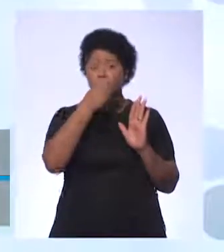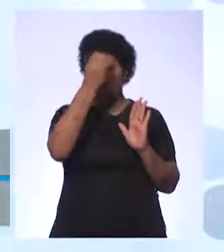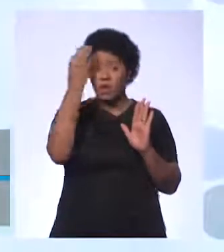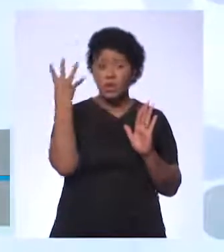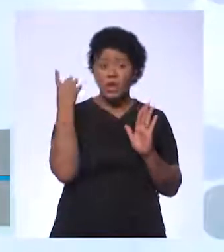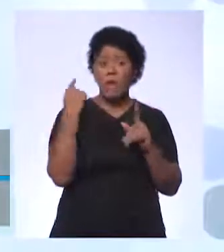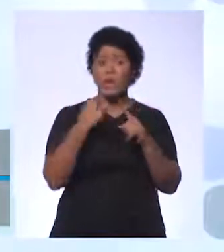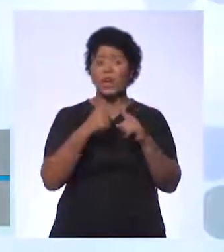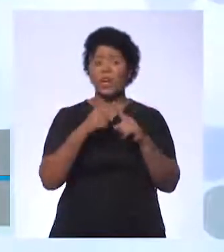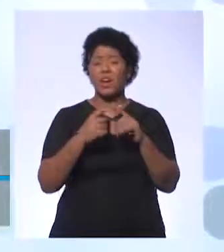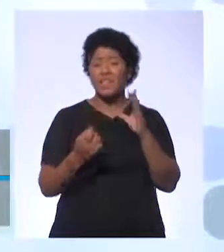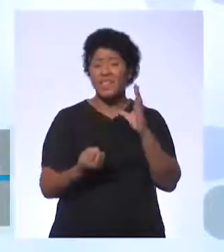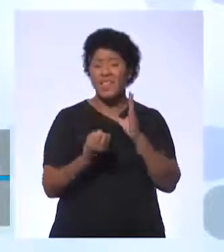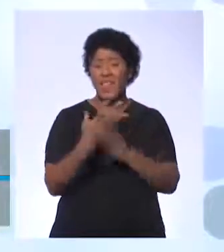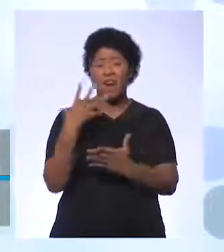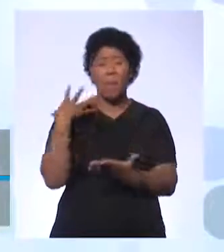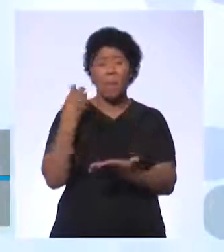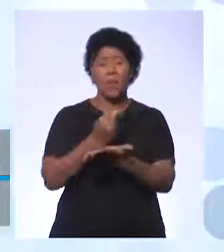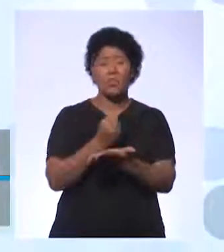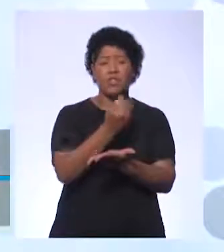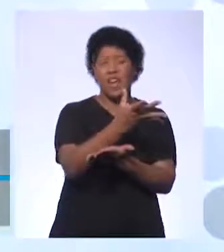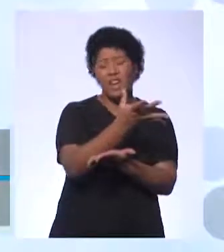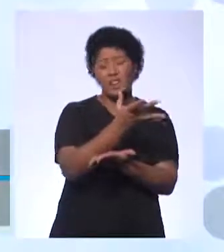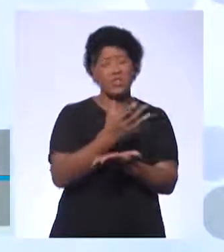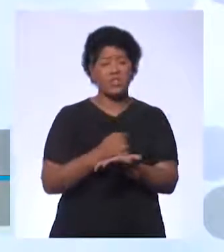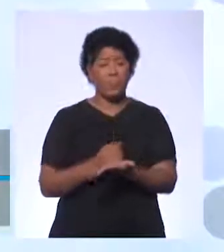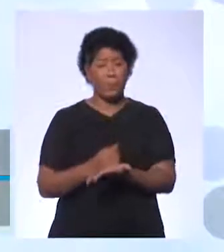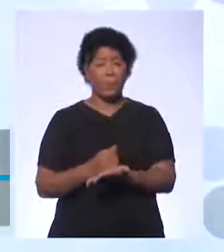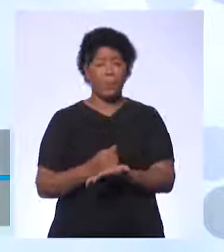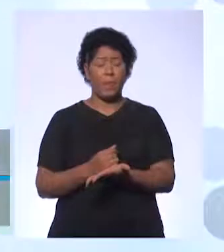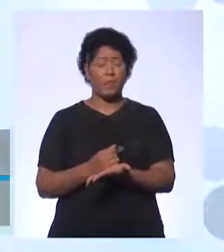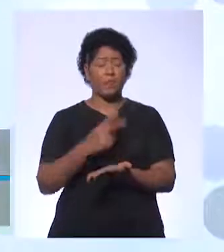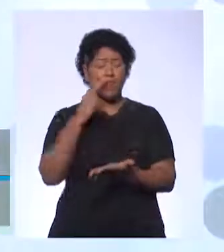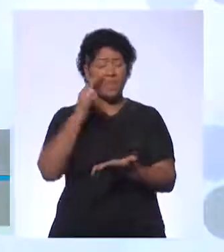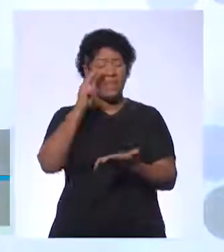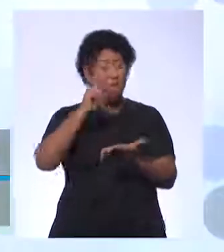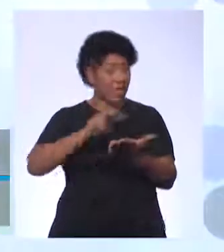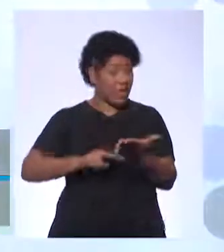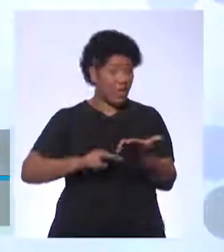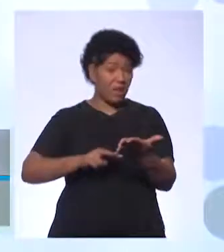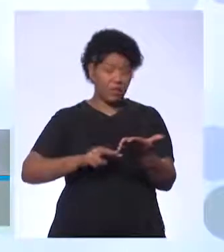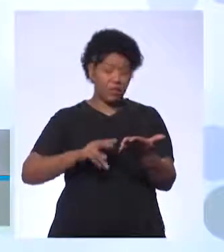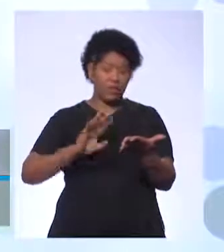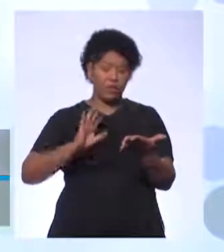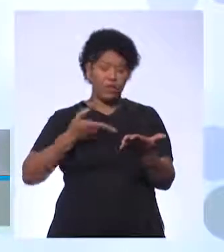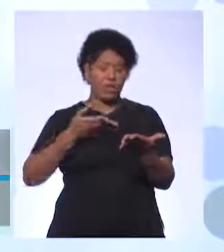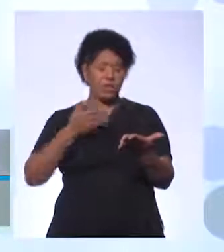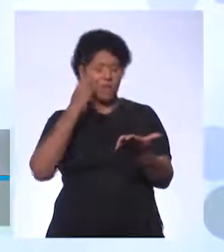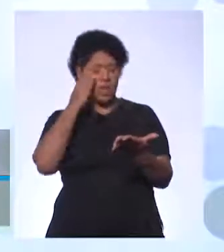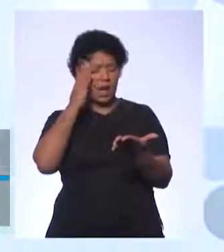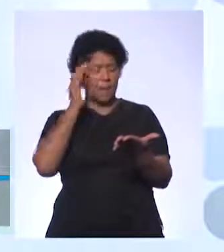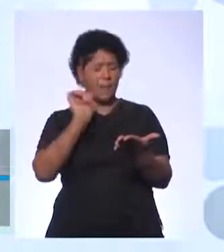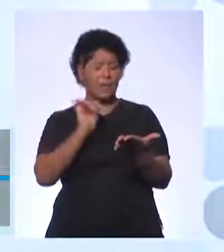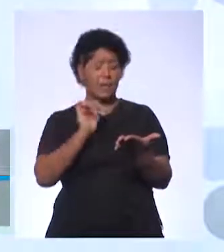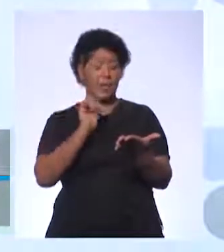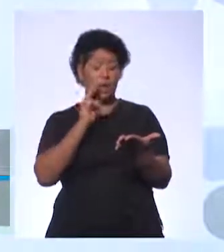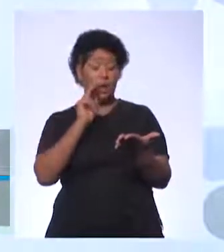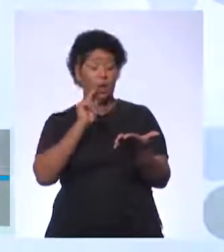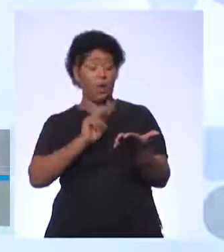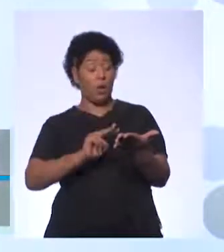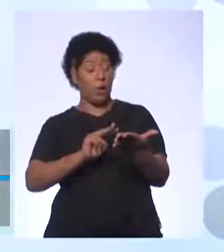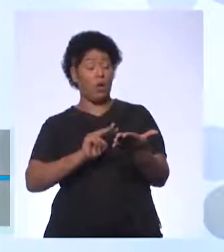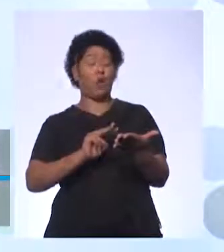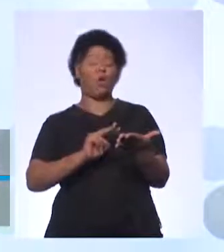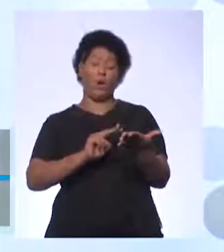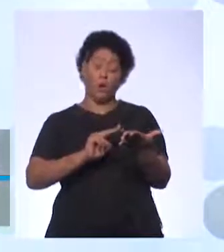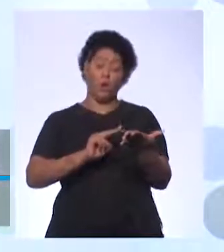na hora da produção do podcast, quando você já verificar o travessão, você já sabe que ali você tem já uma